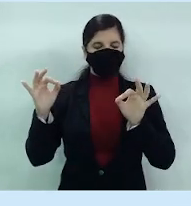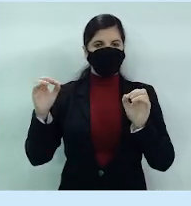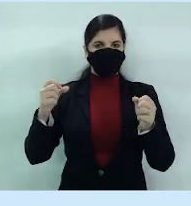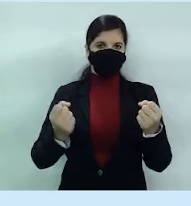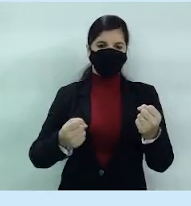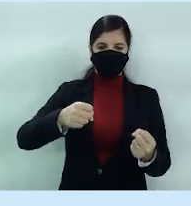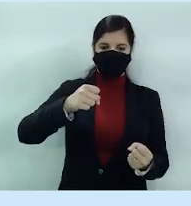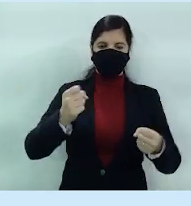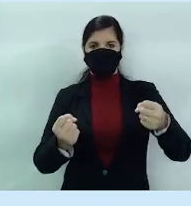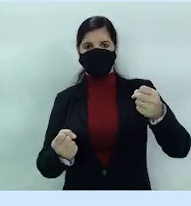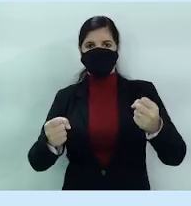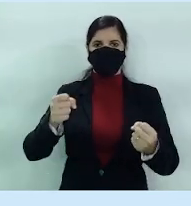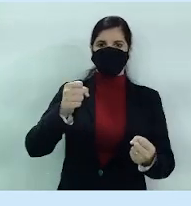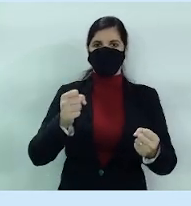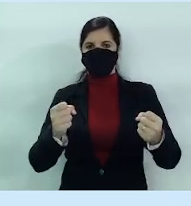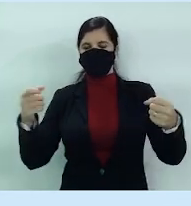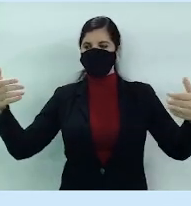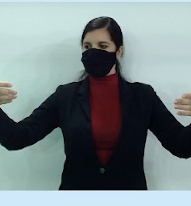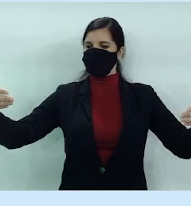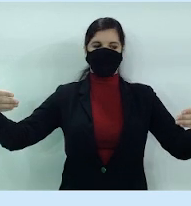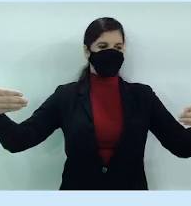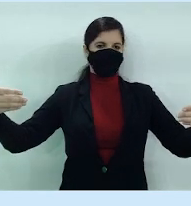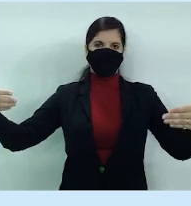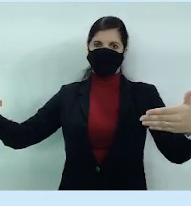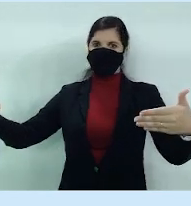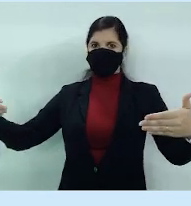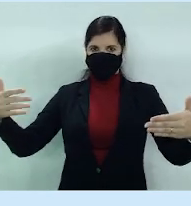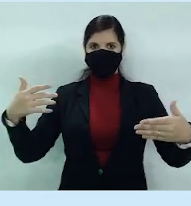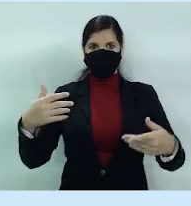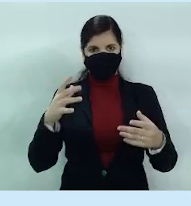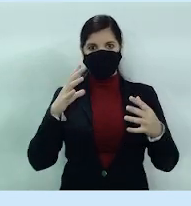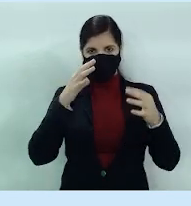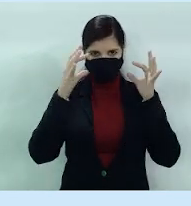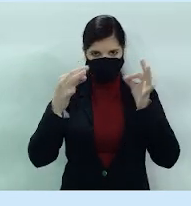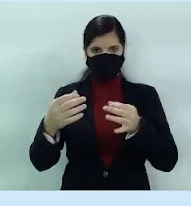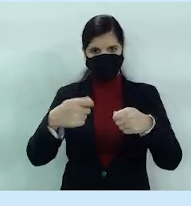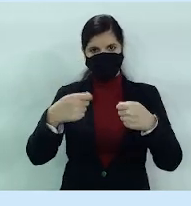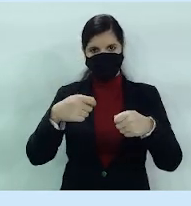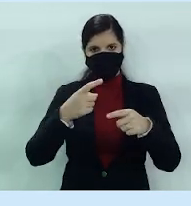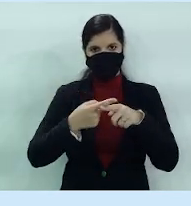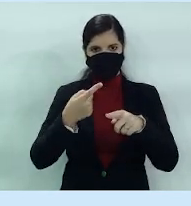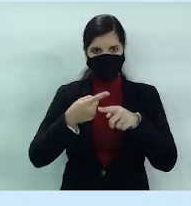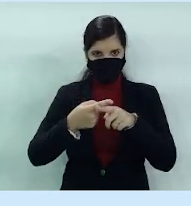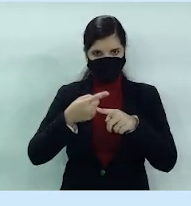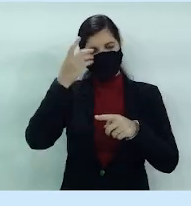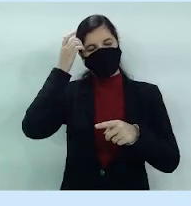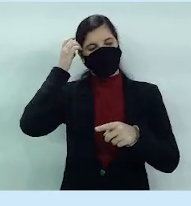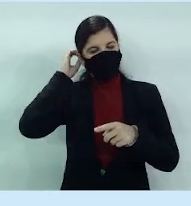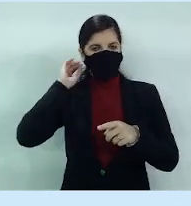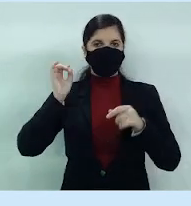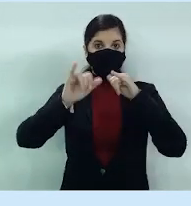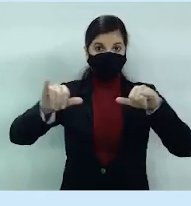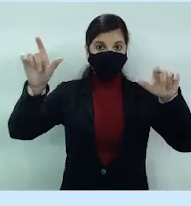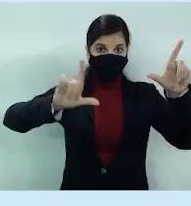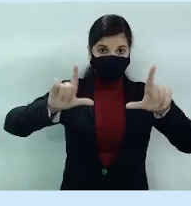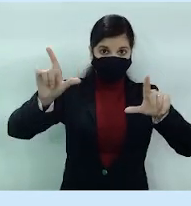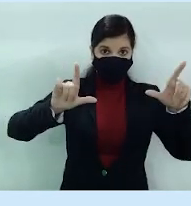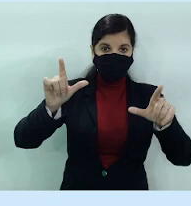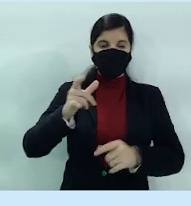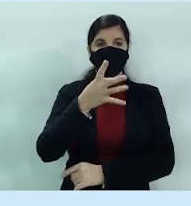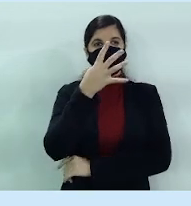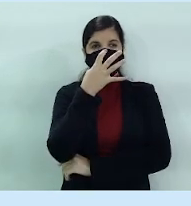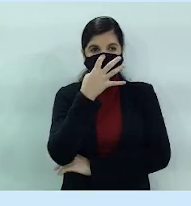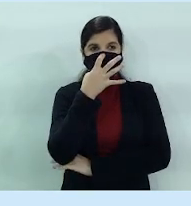apelam muito para esse lado emocional, esse lado sentimental, porque as pessoas elas vão observar